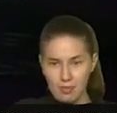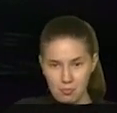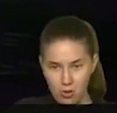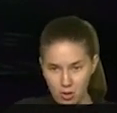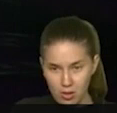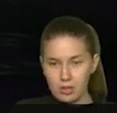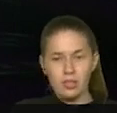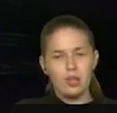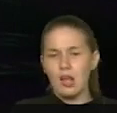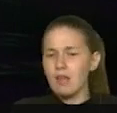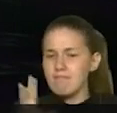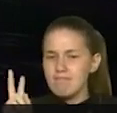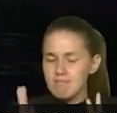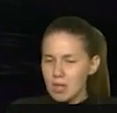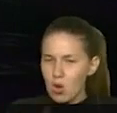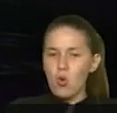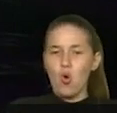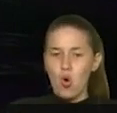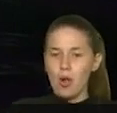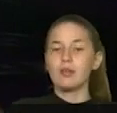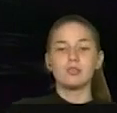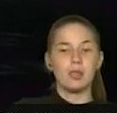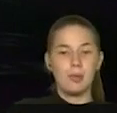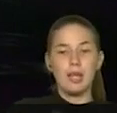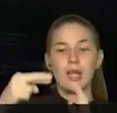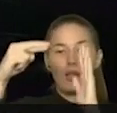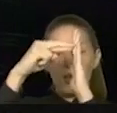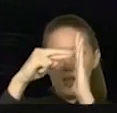também tem os mesmos horários e regras de aplicação do exame regular.